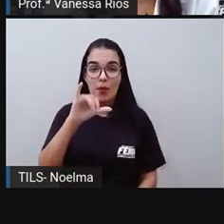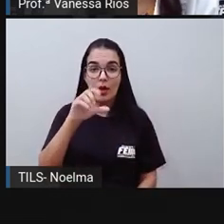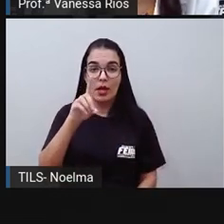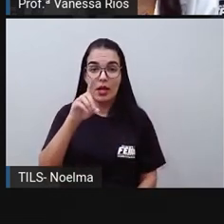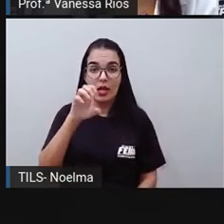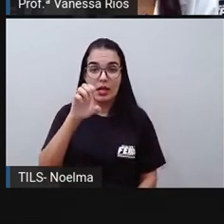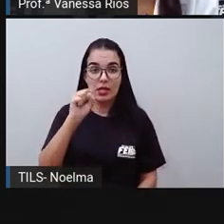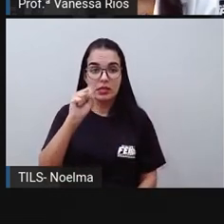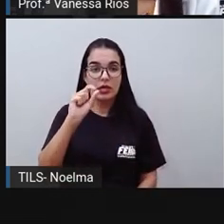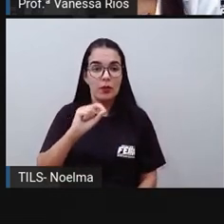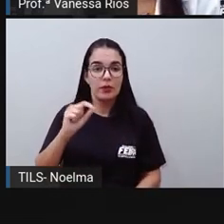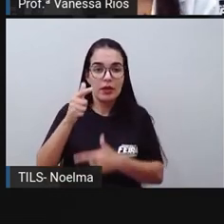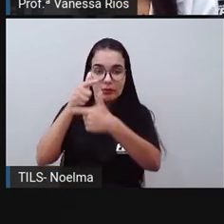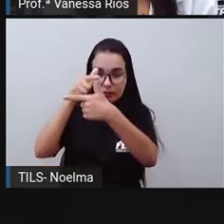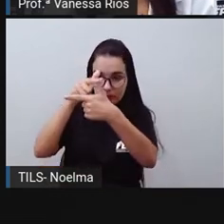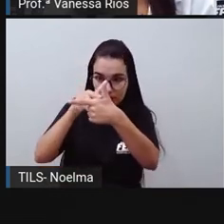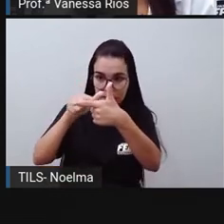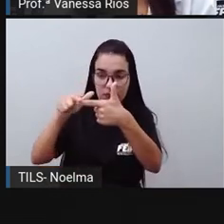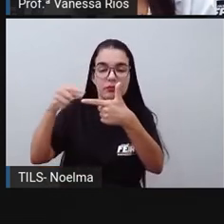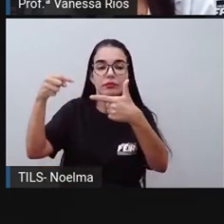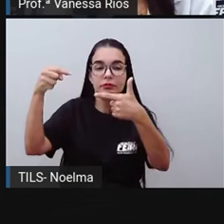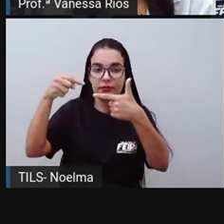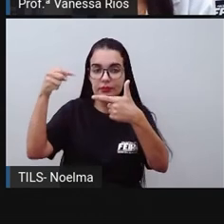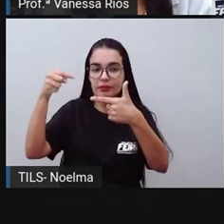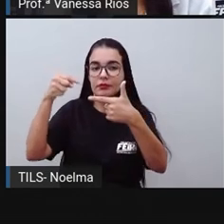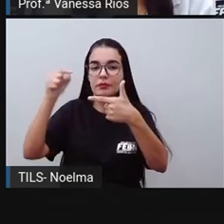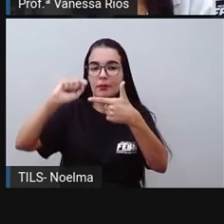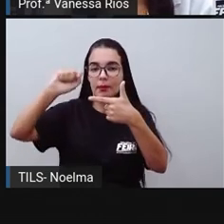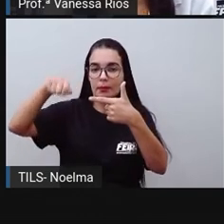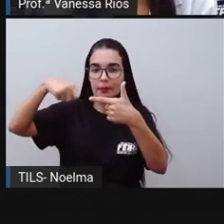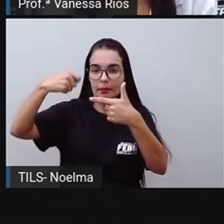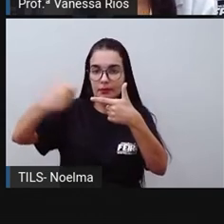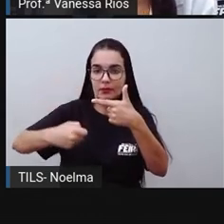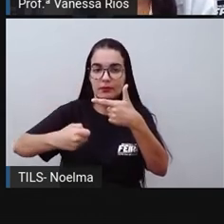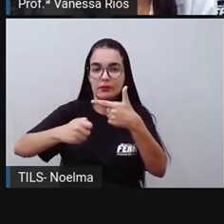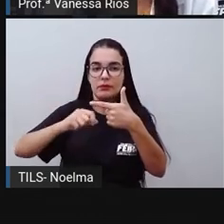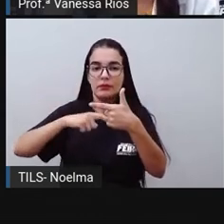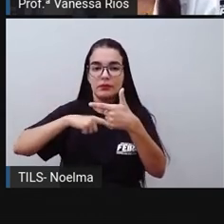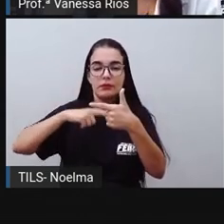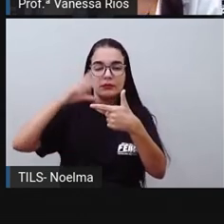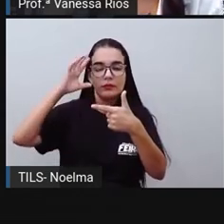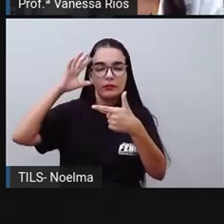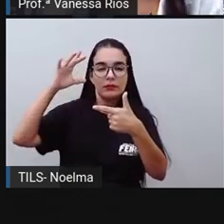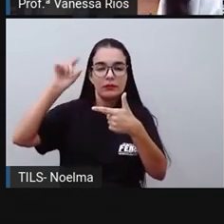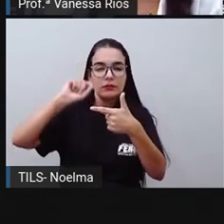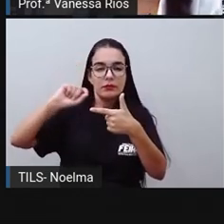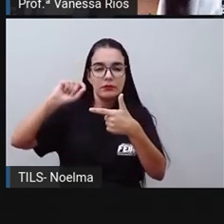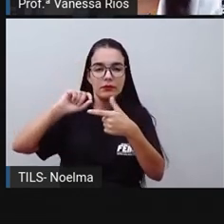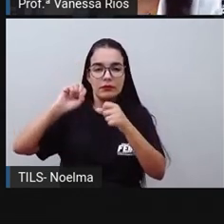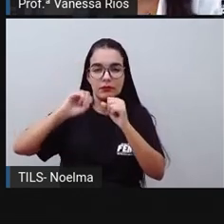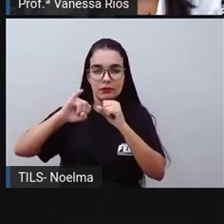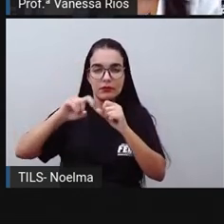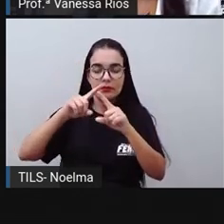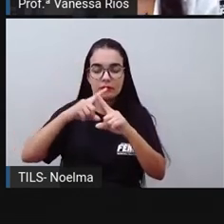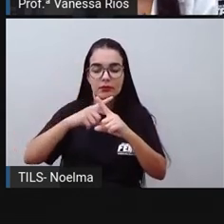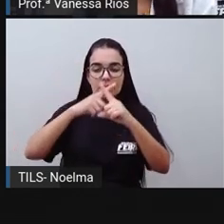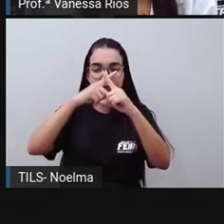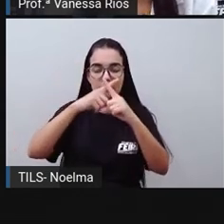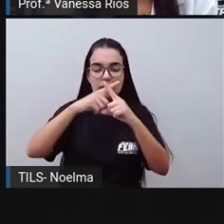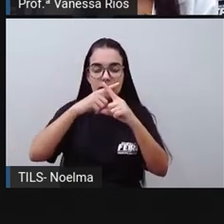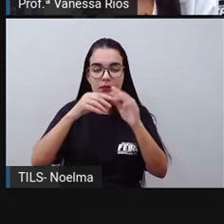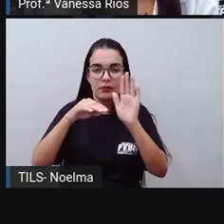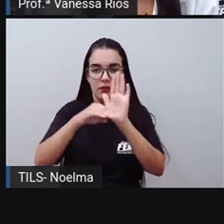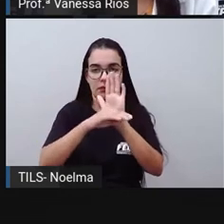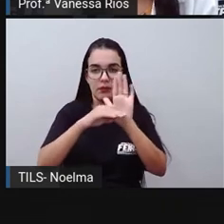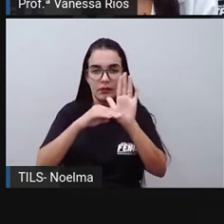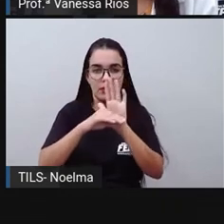Pro falou? Nós devemos imaginar um número no quociente que, quando multiplicado com o divisor, seja igual